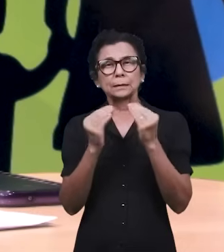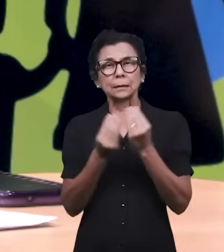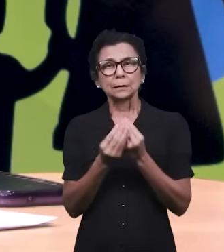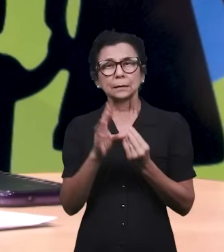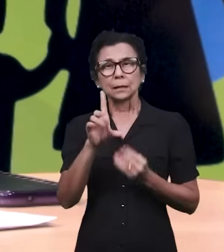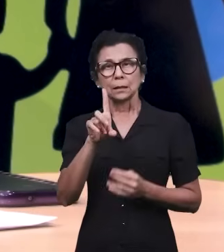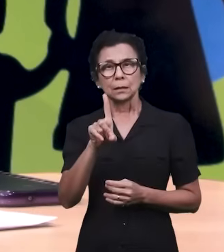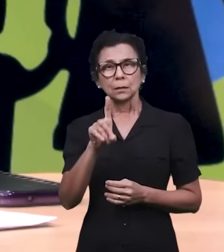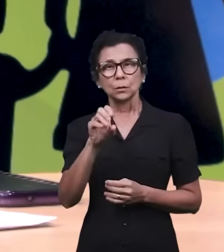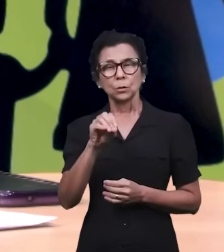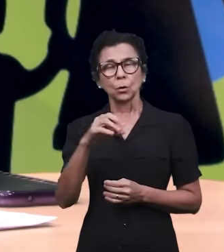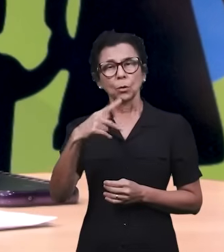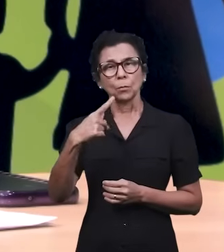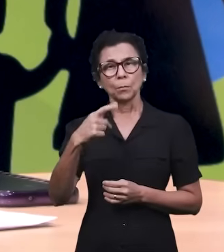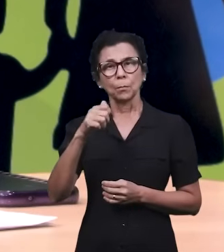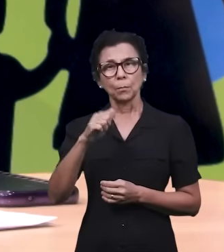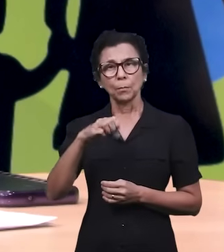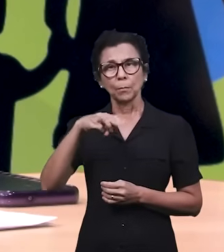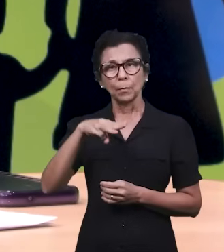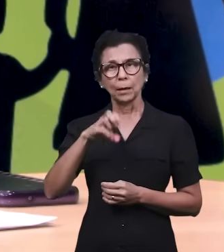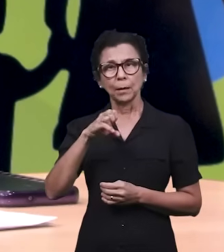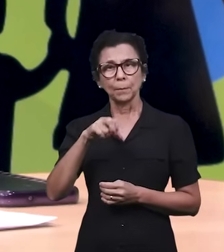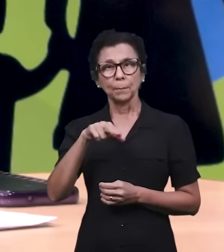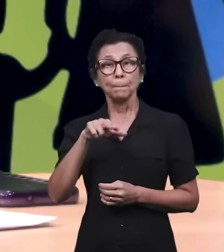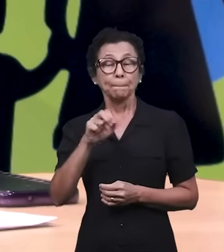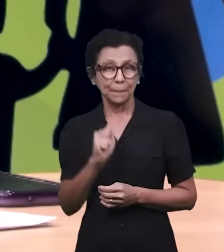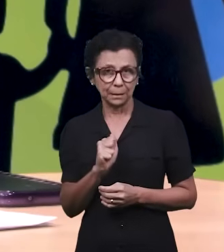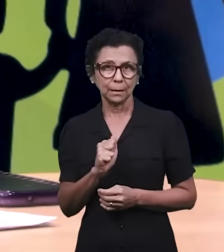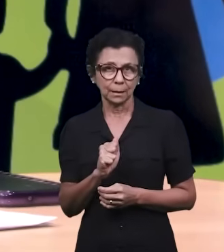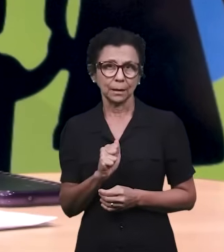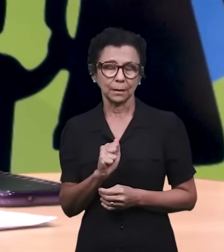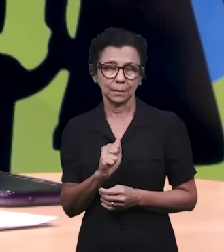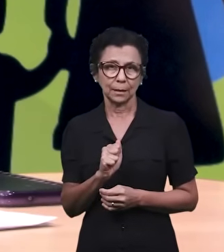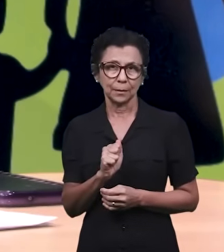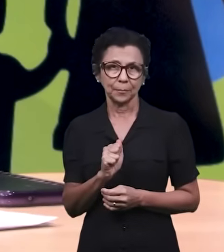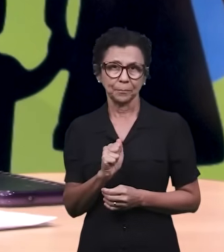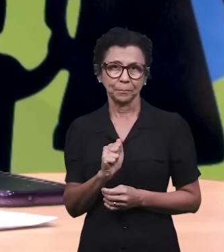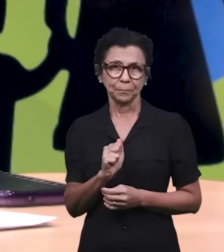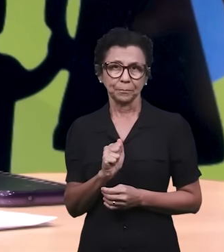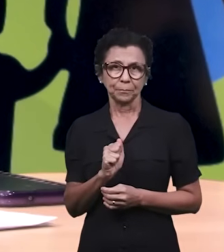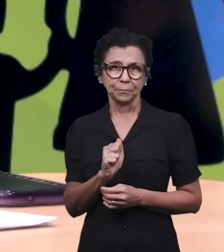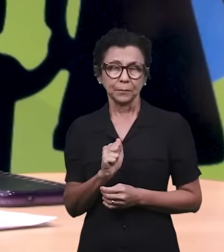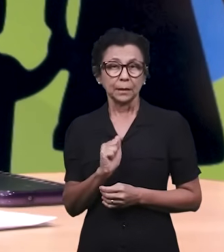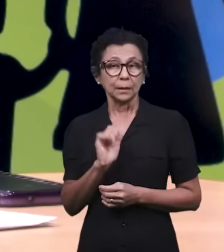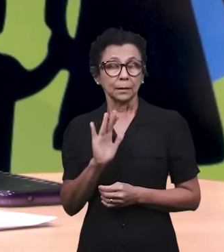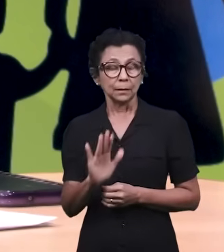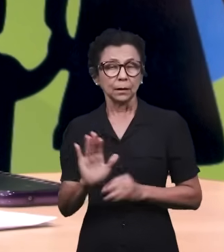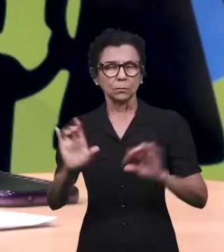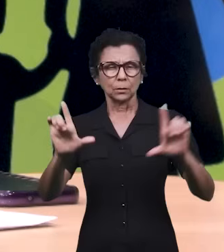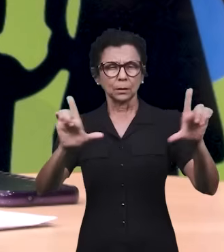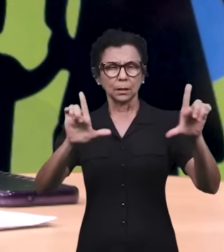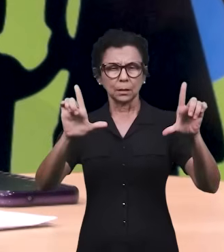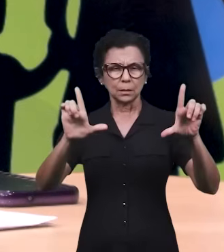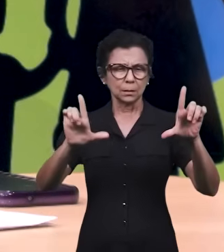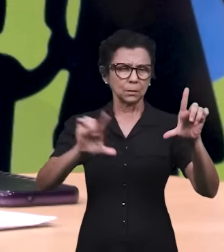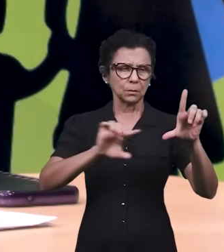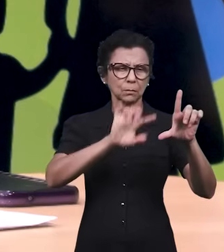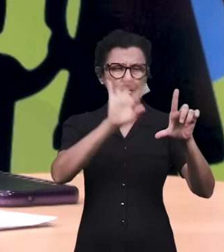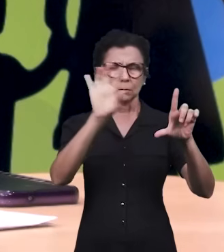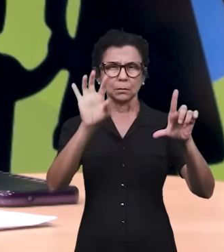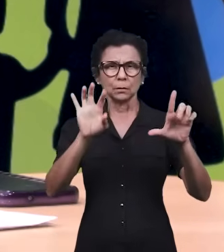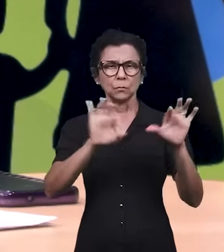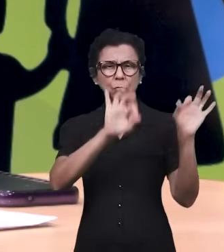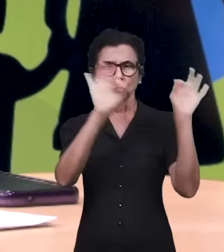certa. Então, quando a tela ali, ela é o quê? Ela gera um excesso de